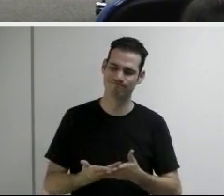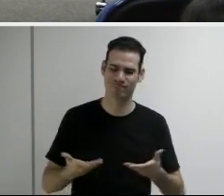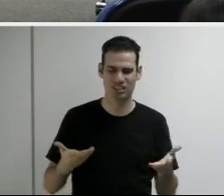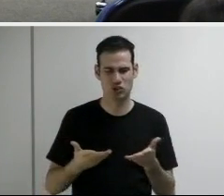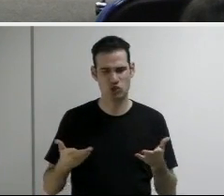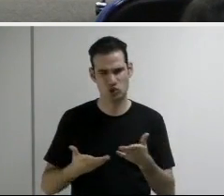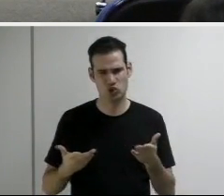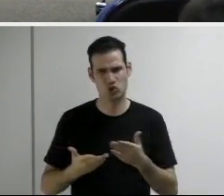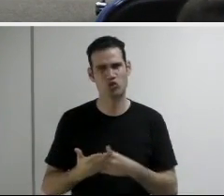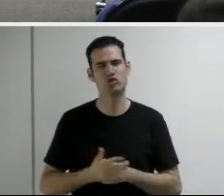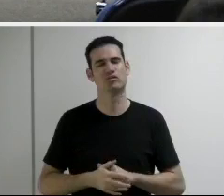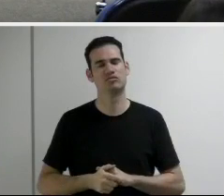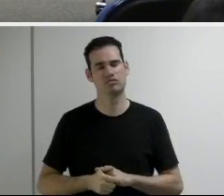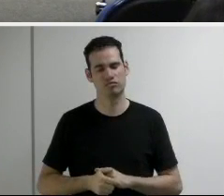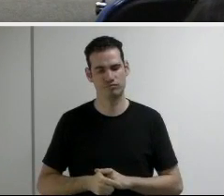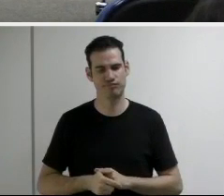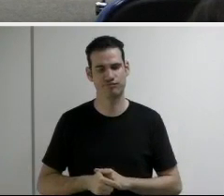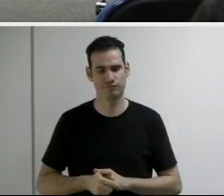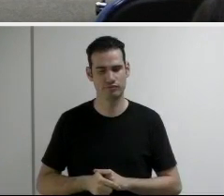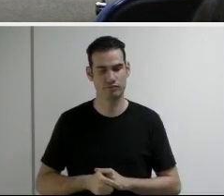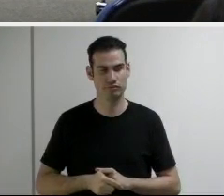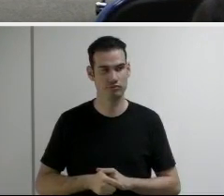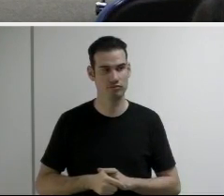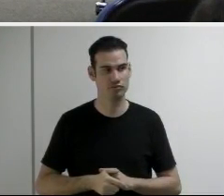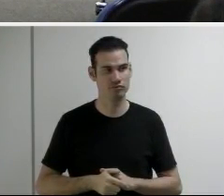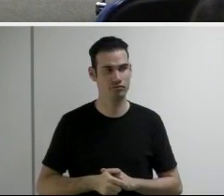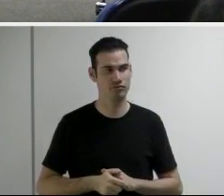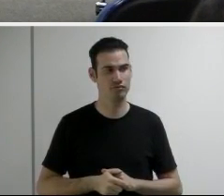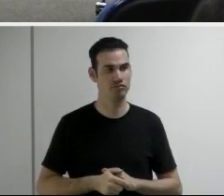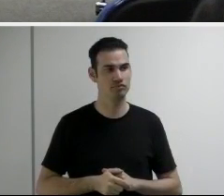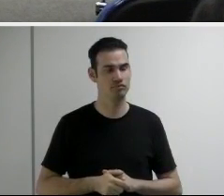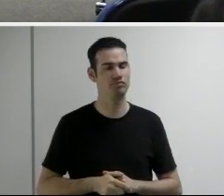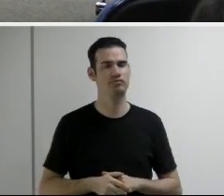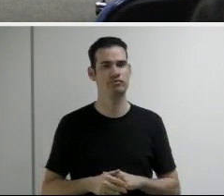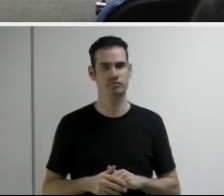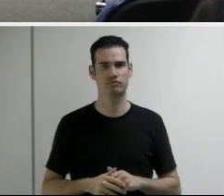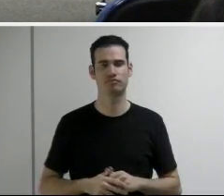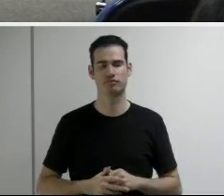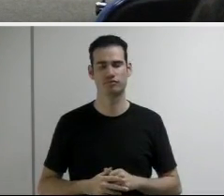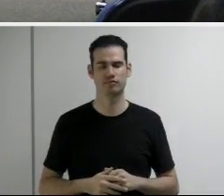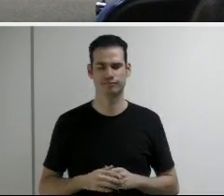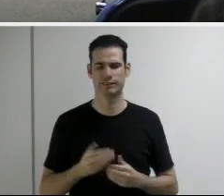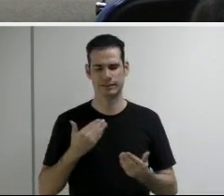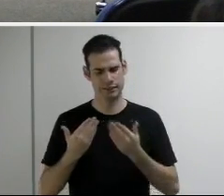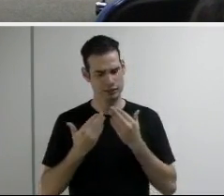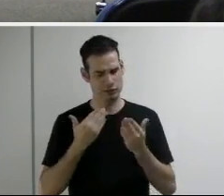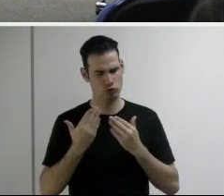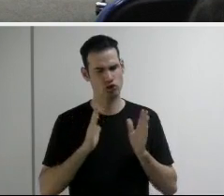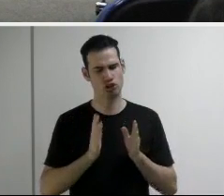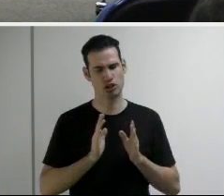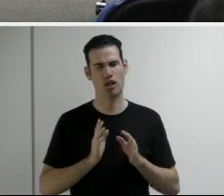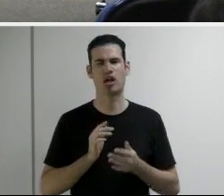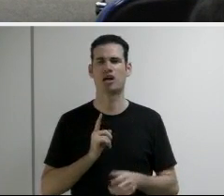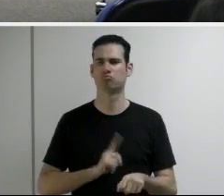anterior, 2011, então, assim, realmente, a discussão está bem madura